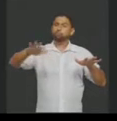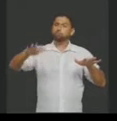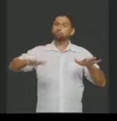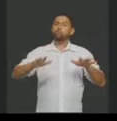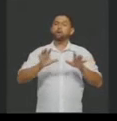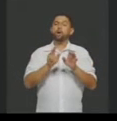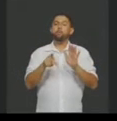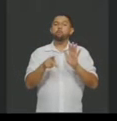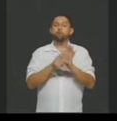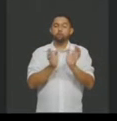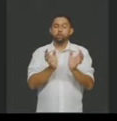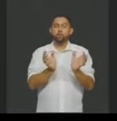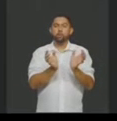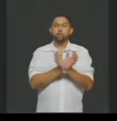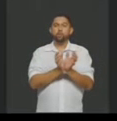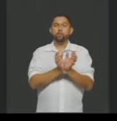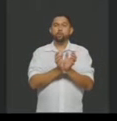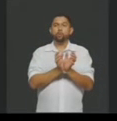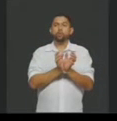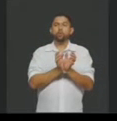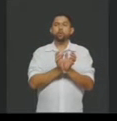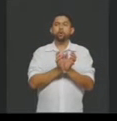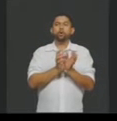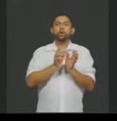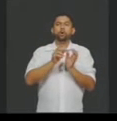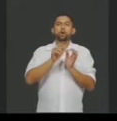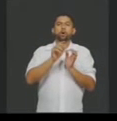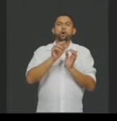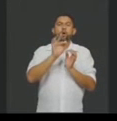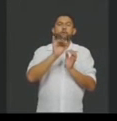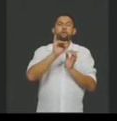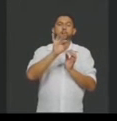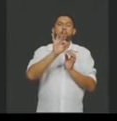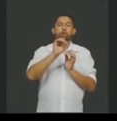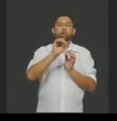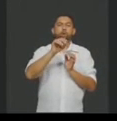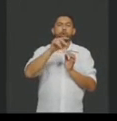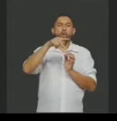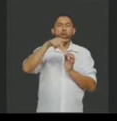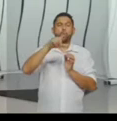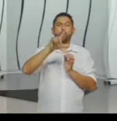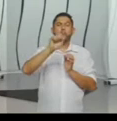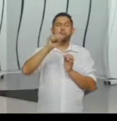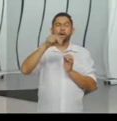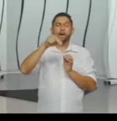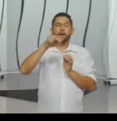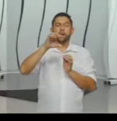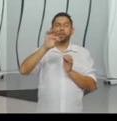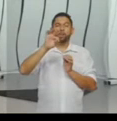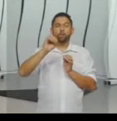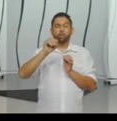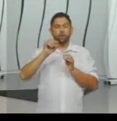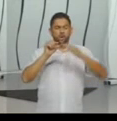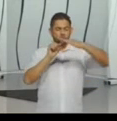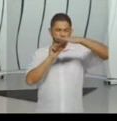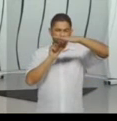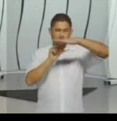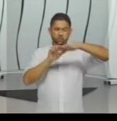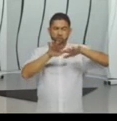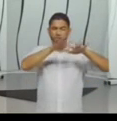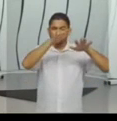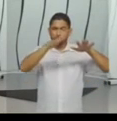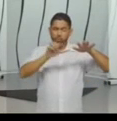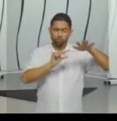grupo dos fitoplânctons. Fitoplânctons, então, são esses micro-organismos responsáveis